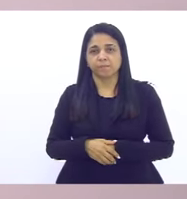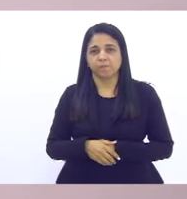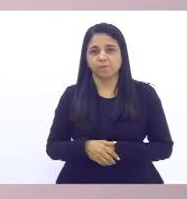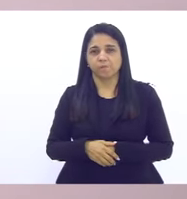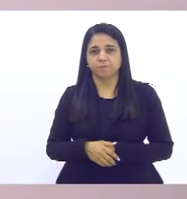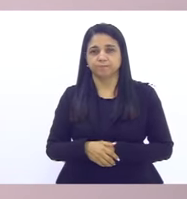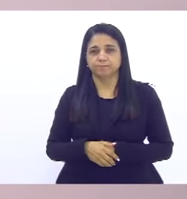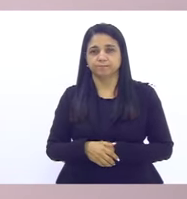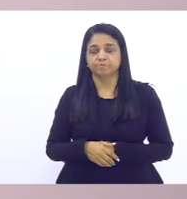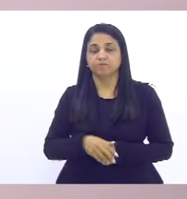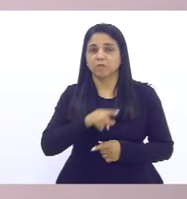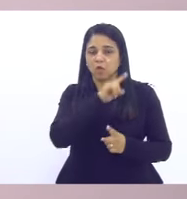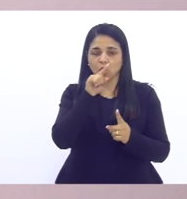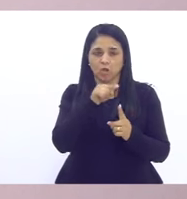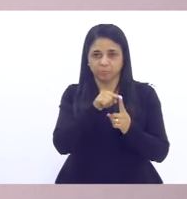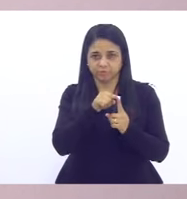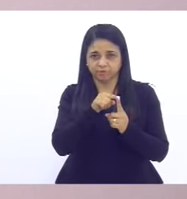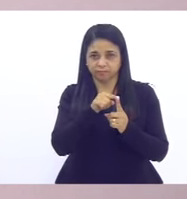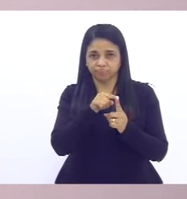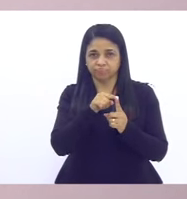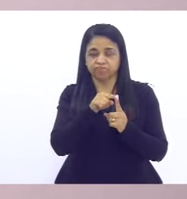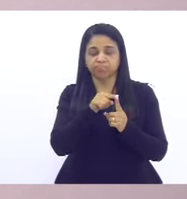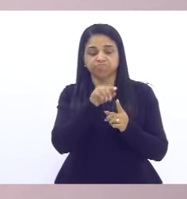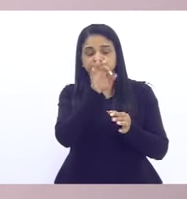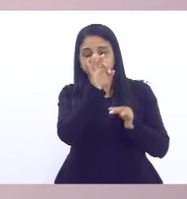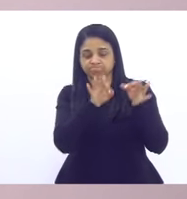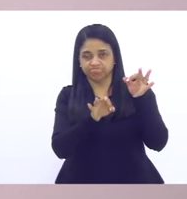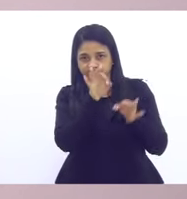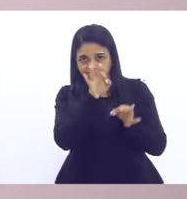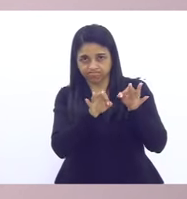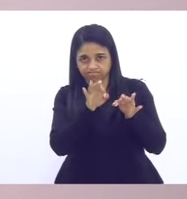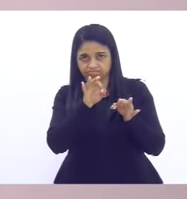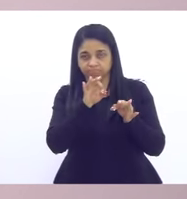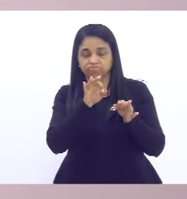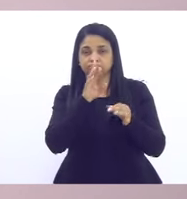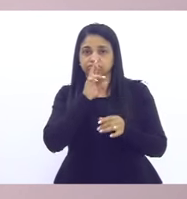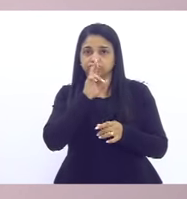é direto e objetivo aqui, a decisão do juiz,